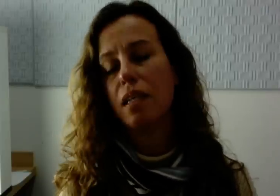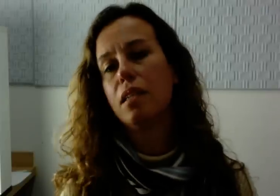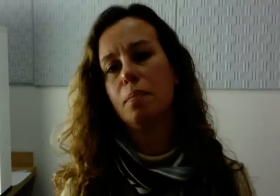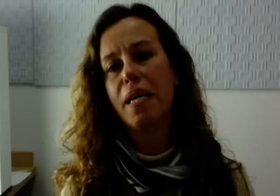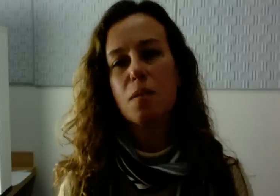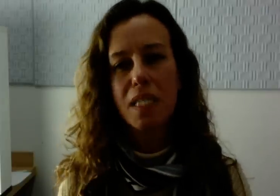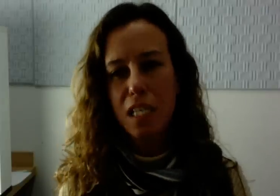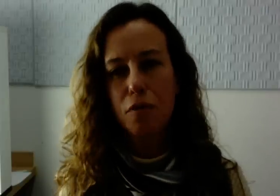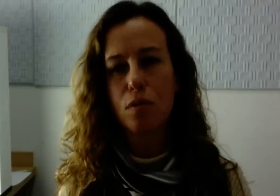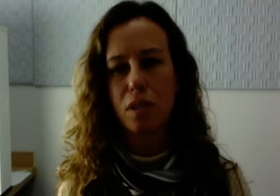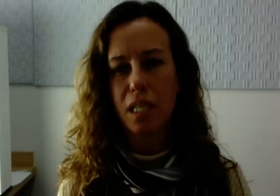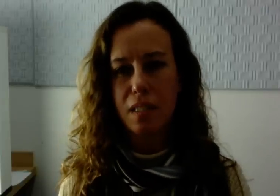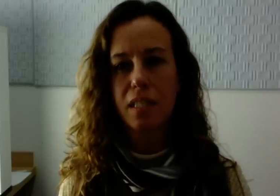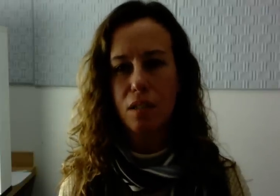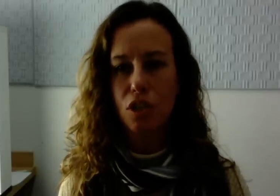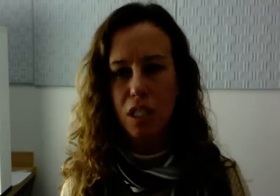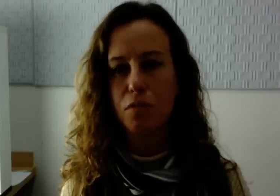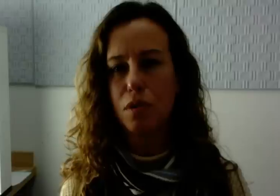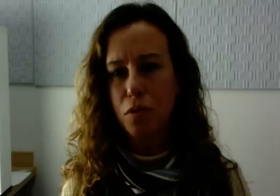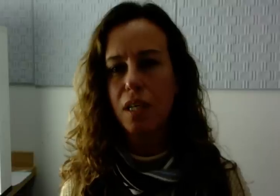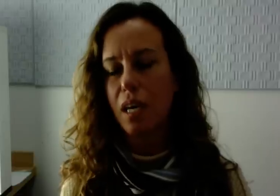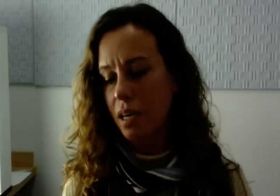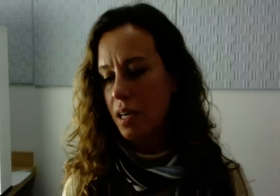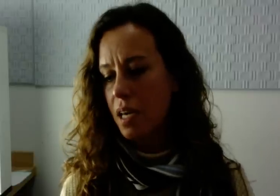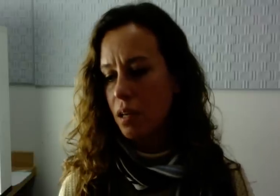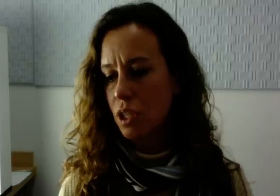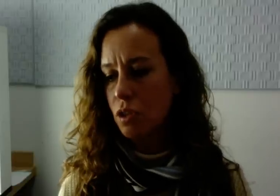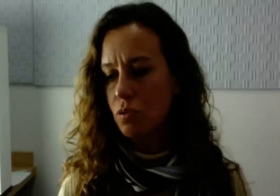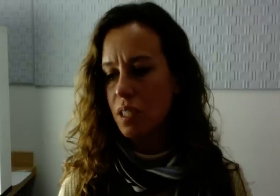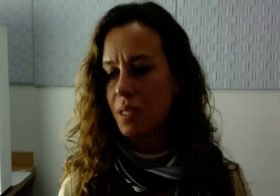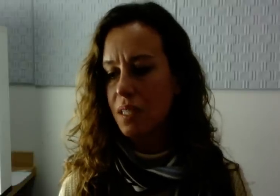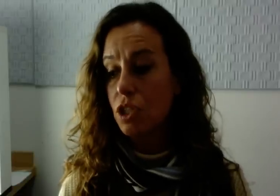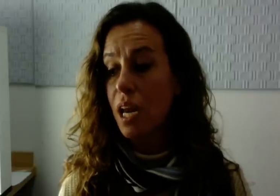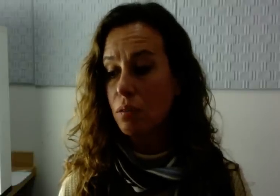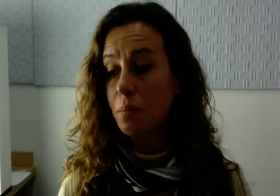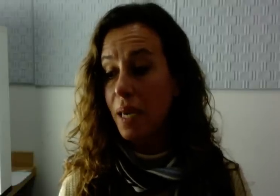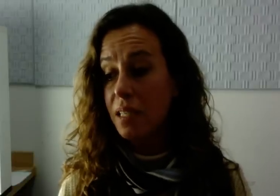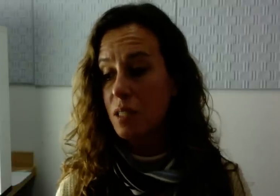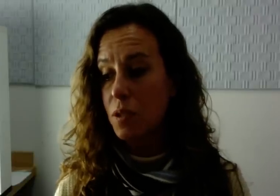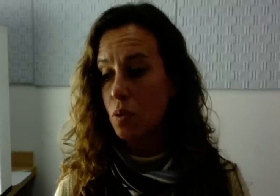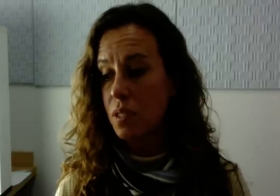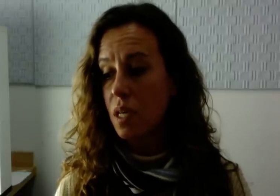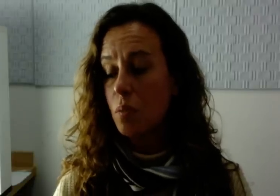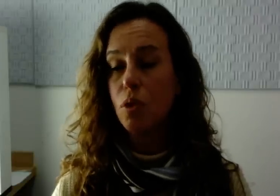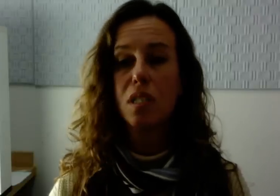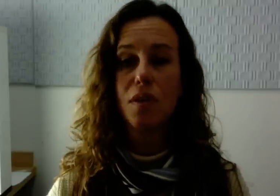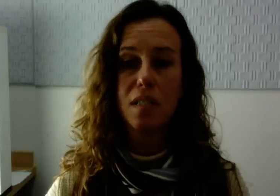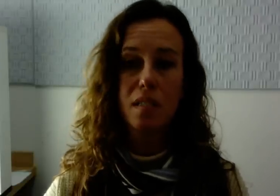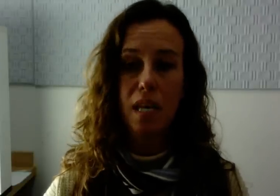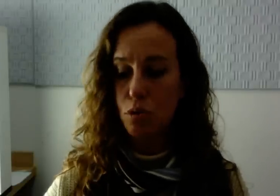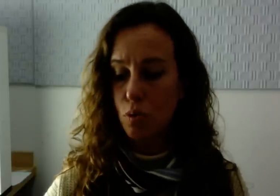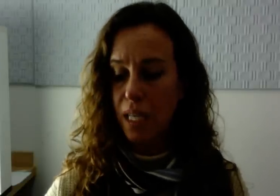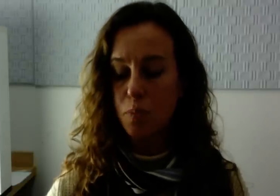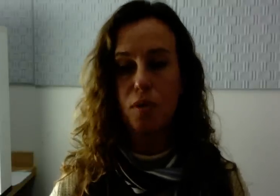H bem específicos interesses restritivos enfim é é um diagnóstico assim mas em geral também essas pessoas muitas